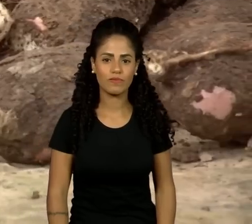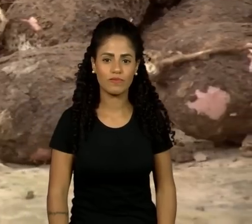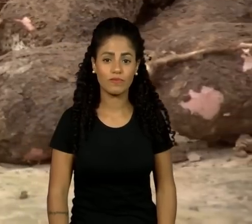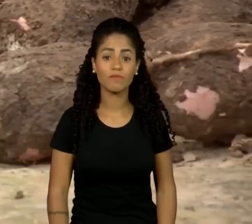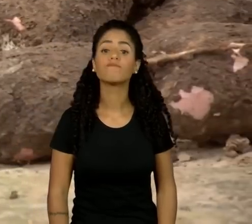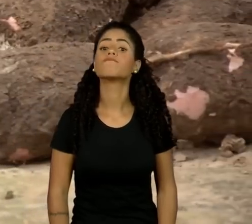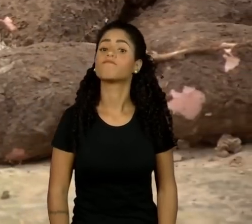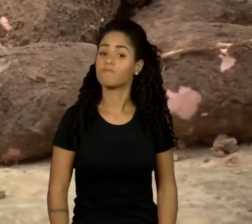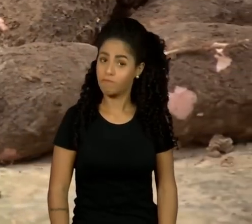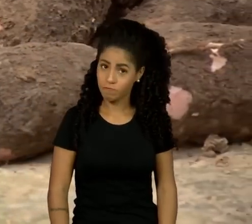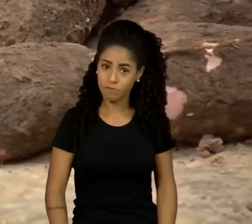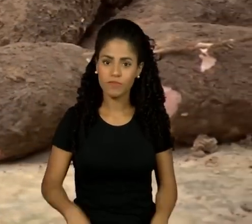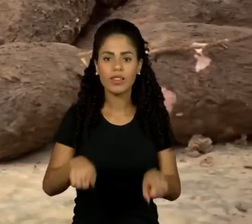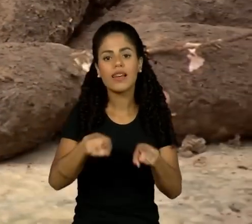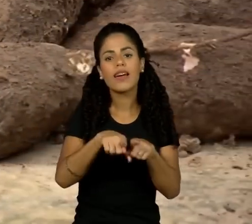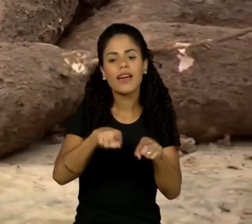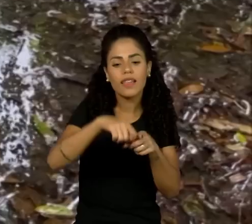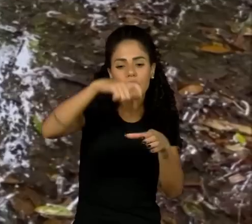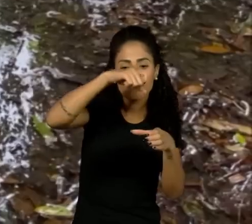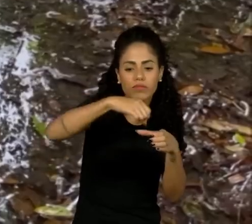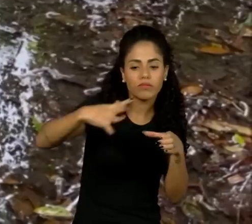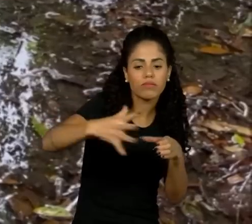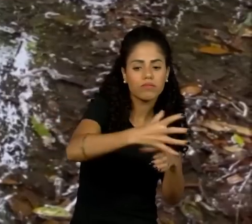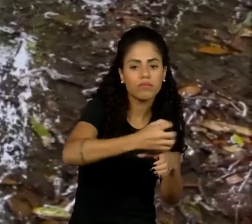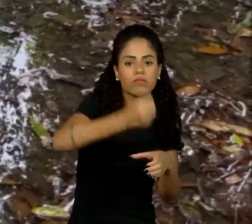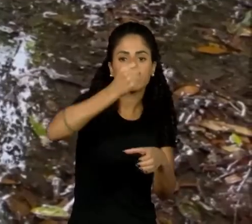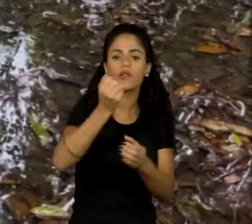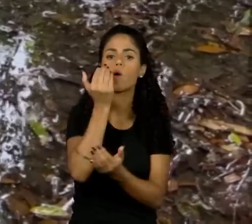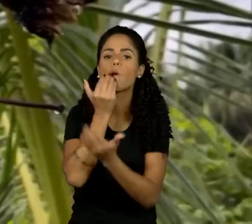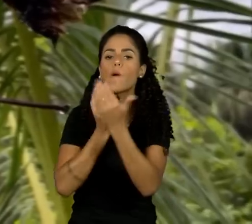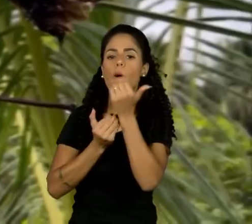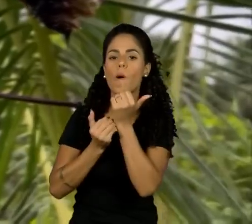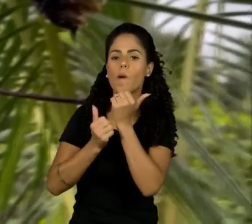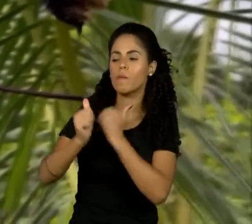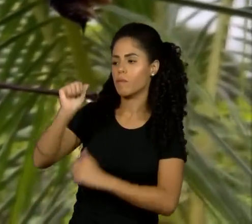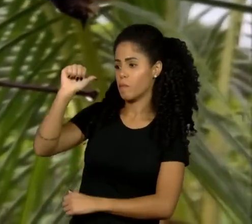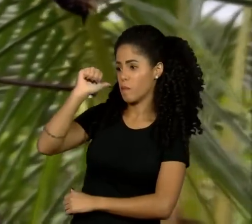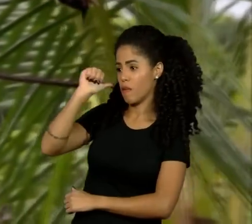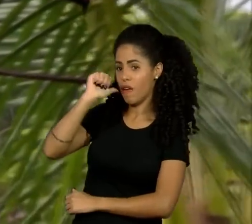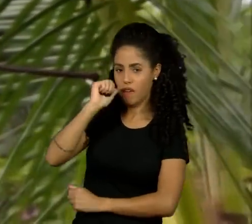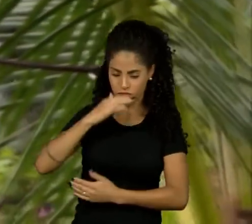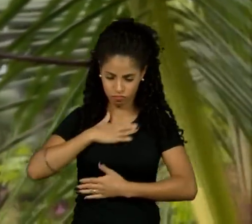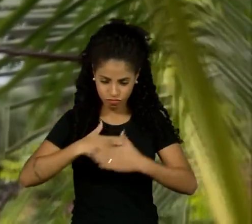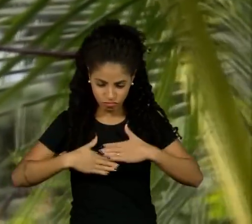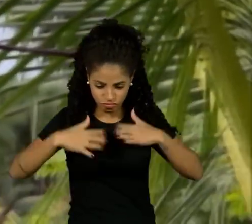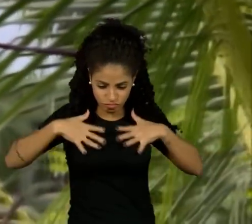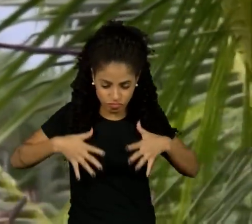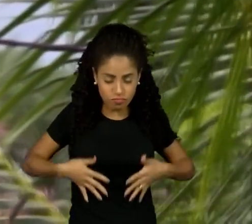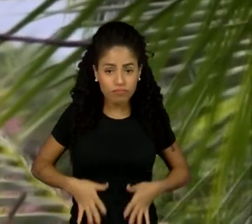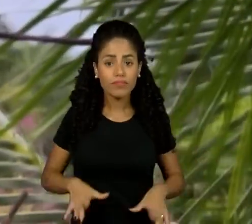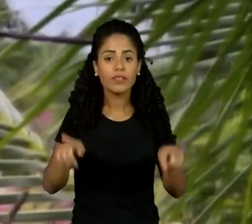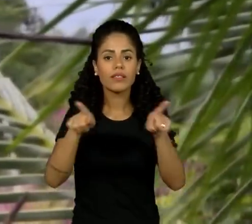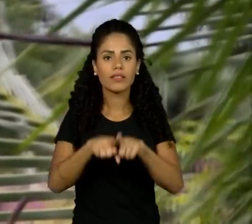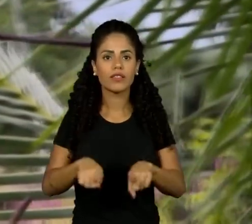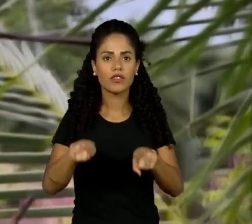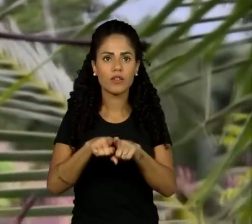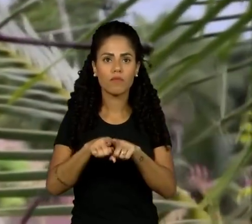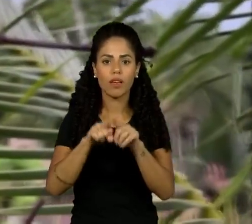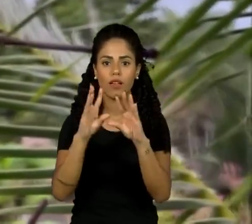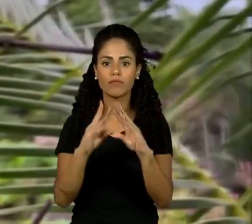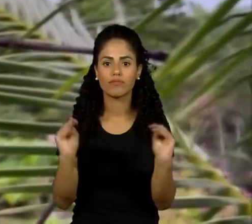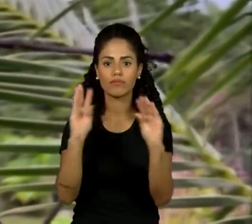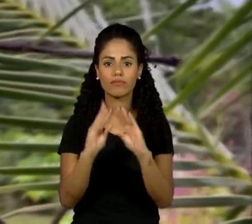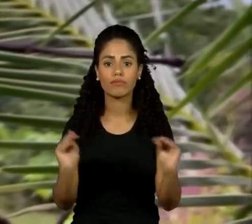Da terra, tirar o que se come, o que se bebe, o que se veste também. O algodão bruto é